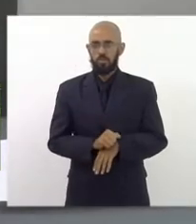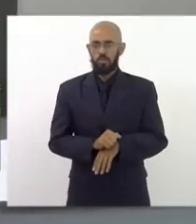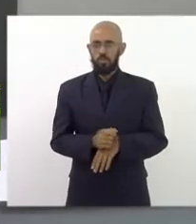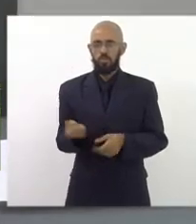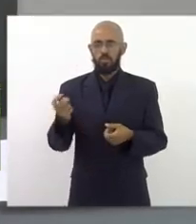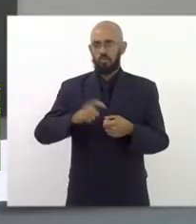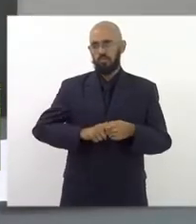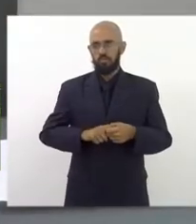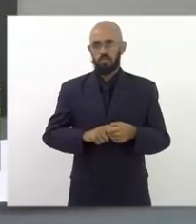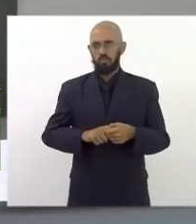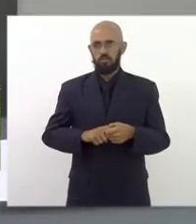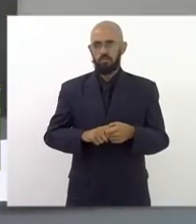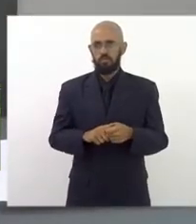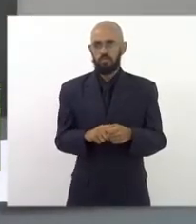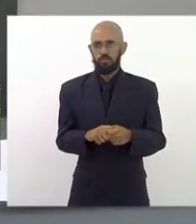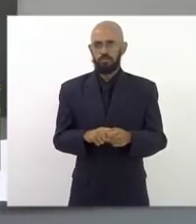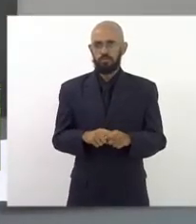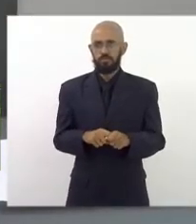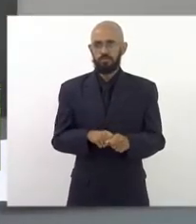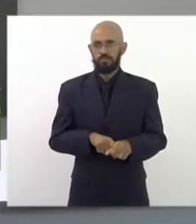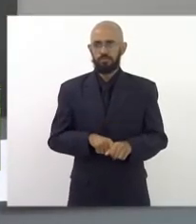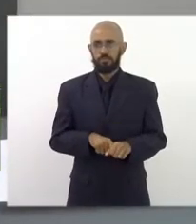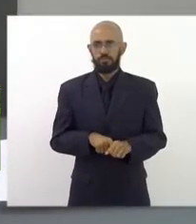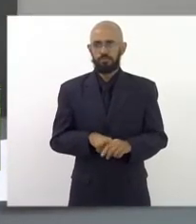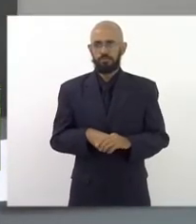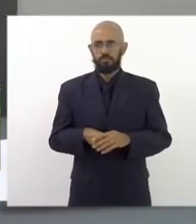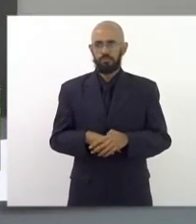está congelada,